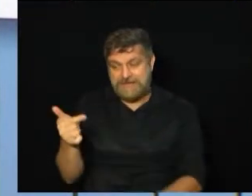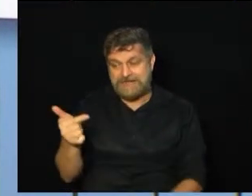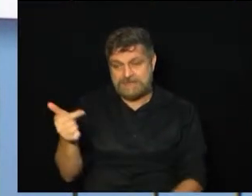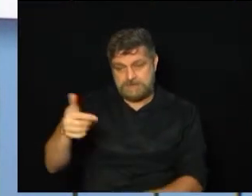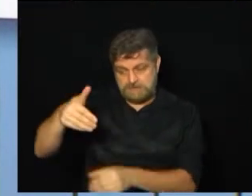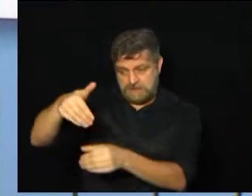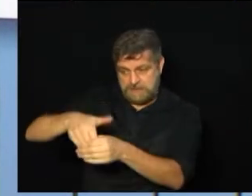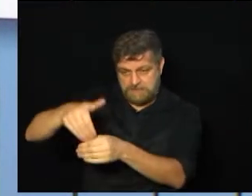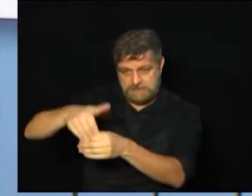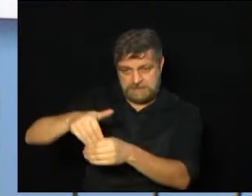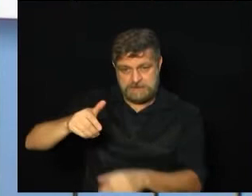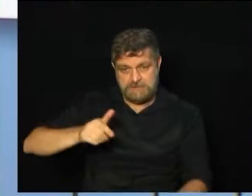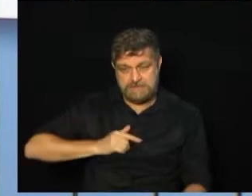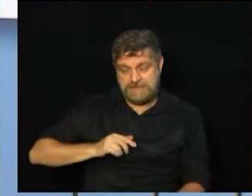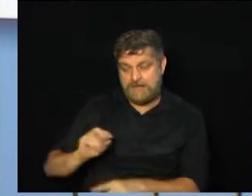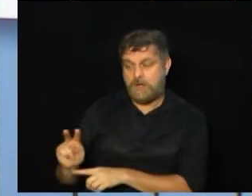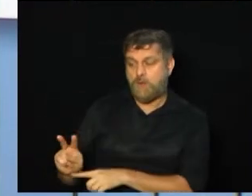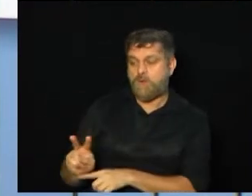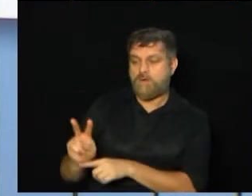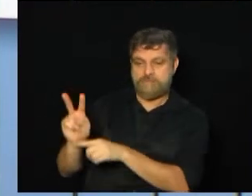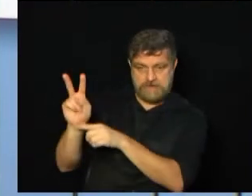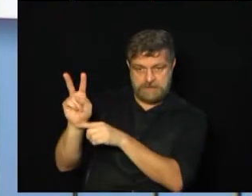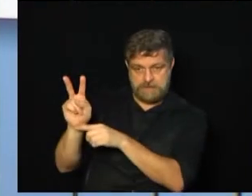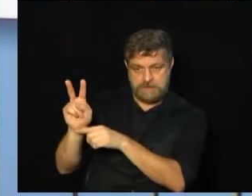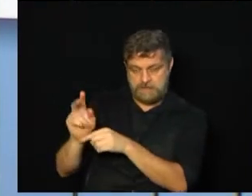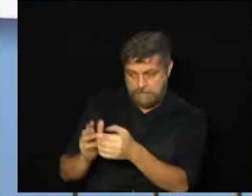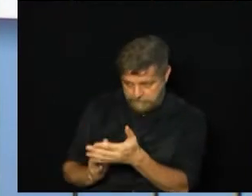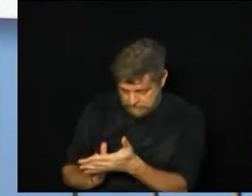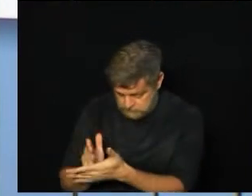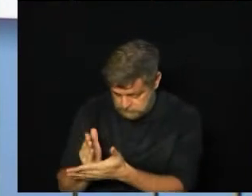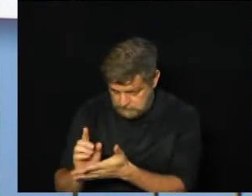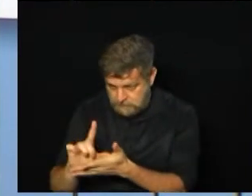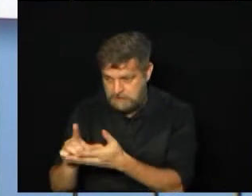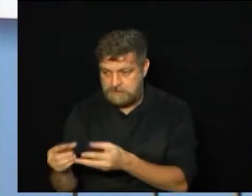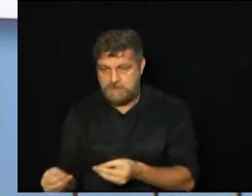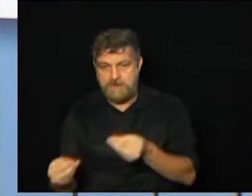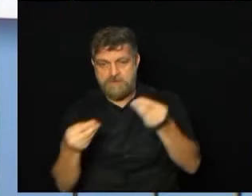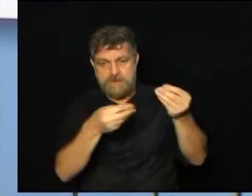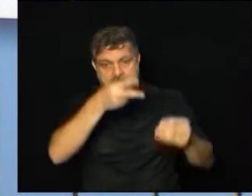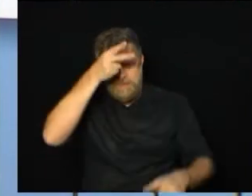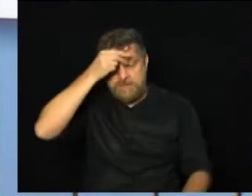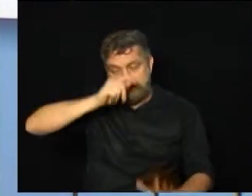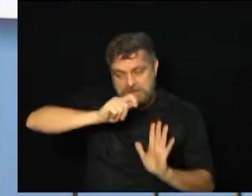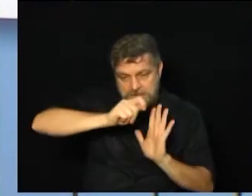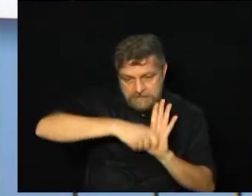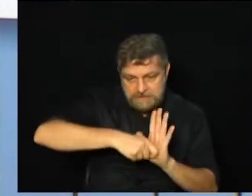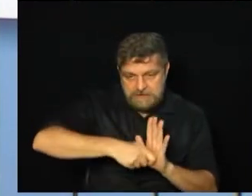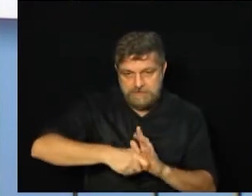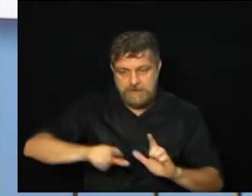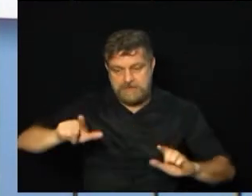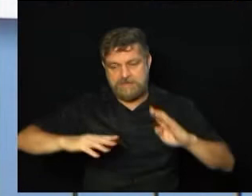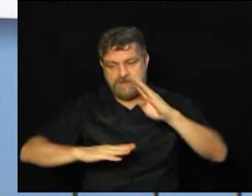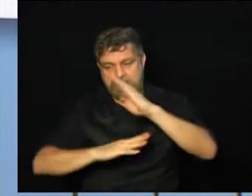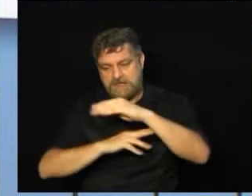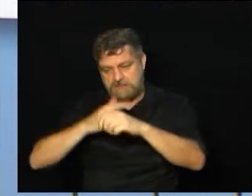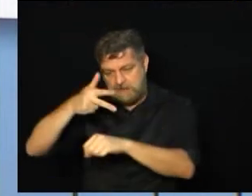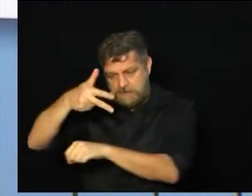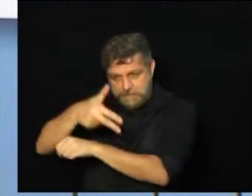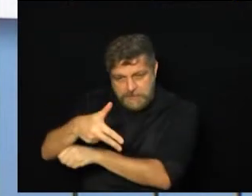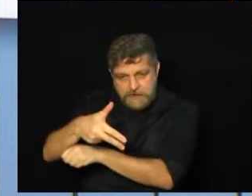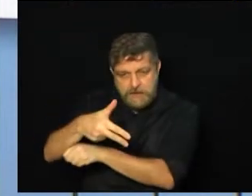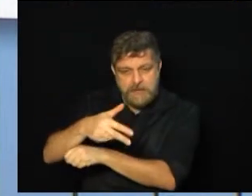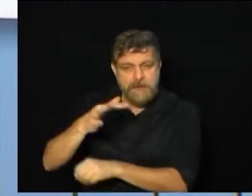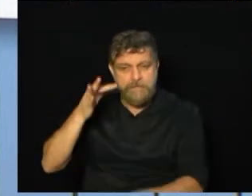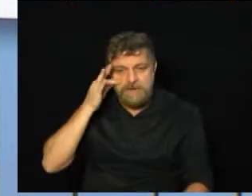vez, elas tratam do mérito. E se forem aprovadas, serão encaminhadas para a sanção do prefeito. E a TV Câmara Campinas transmite